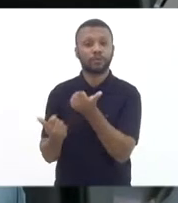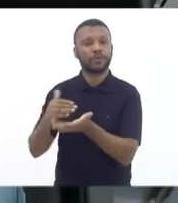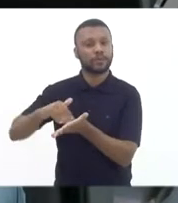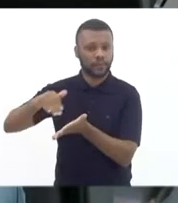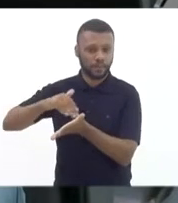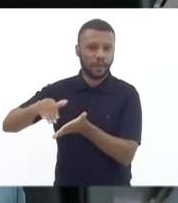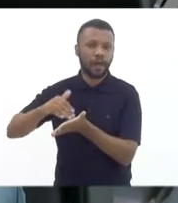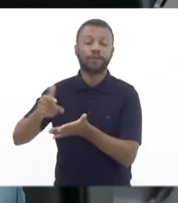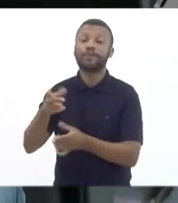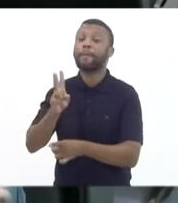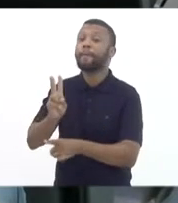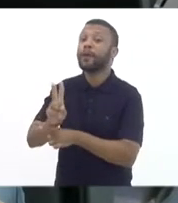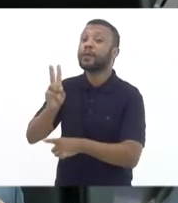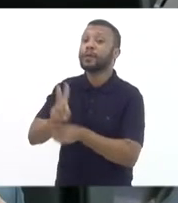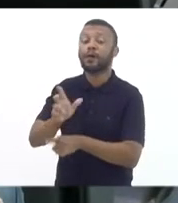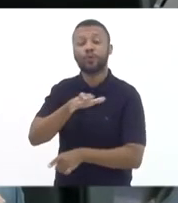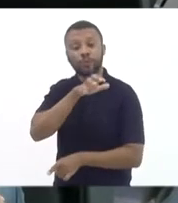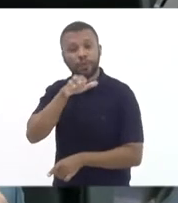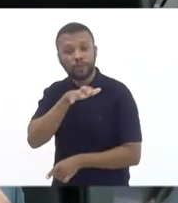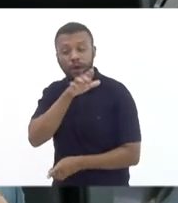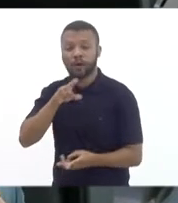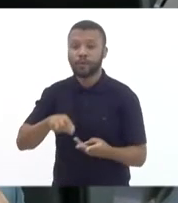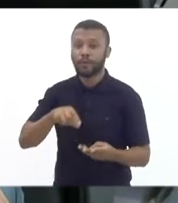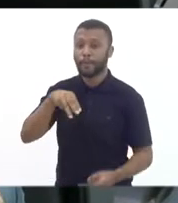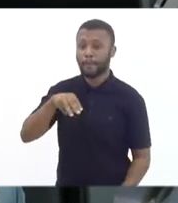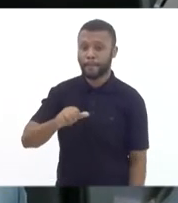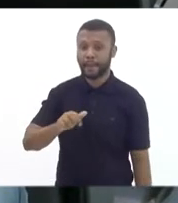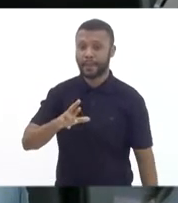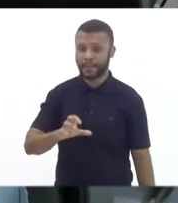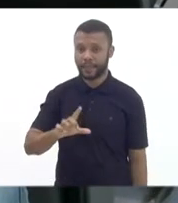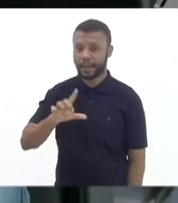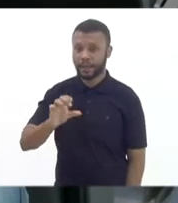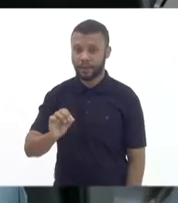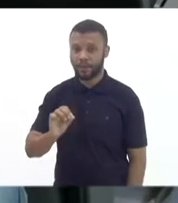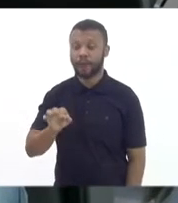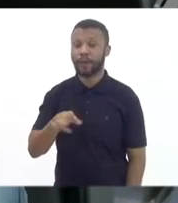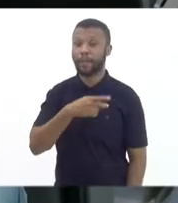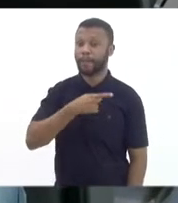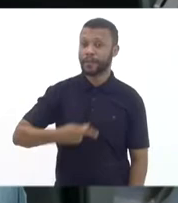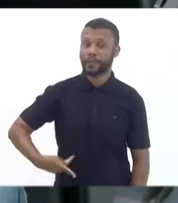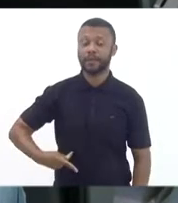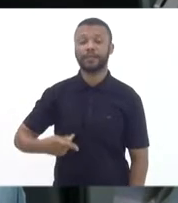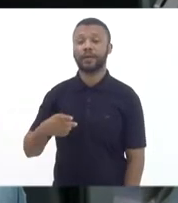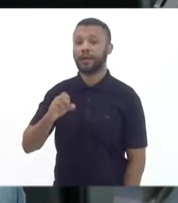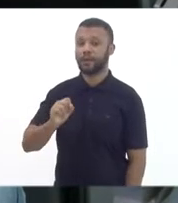Rio. E senhor Marcelo Marques, presidente da SUIPA.